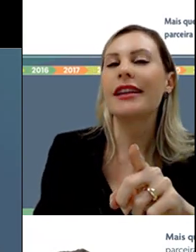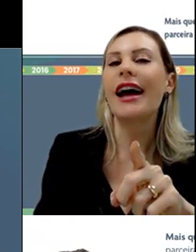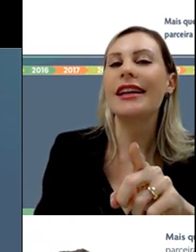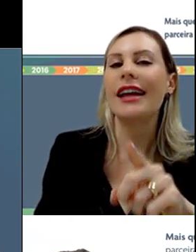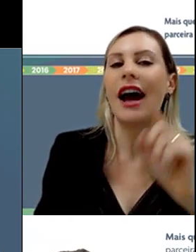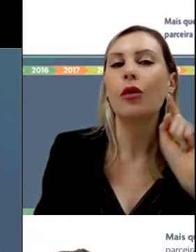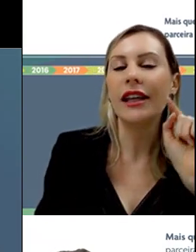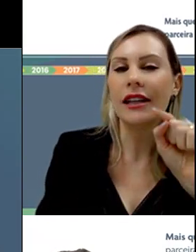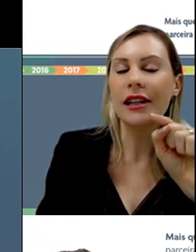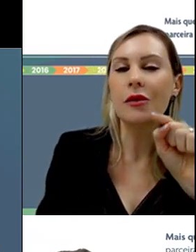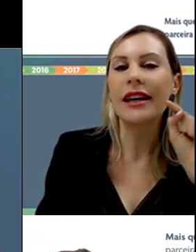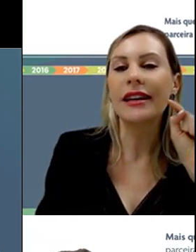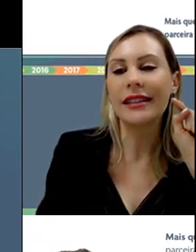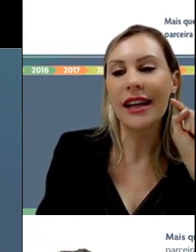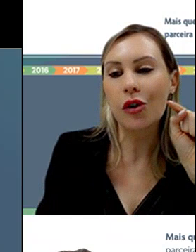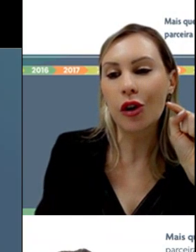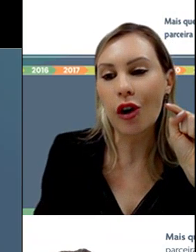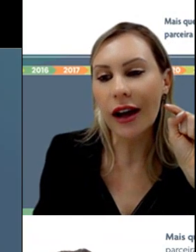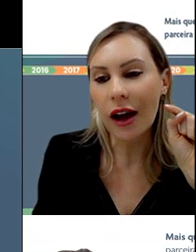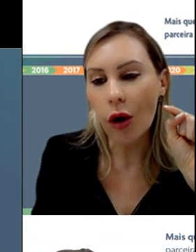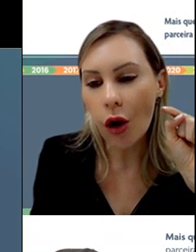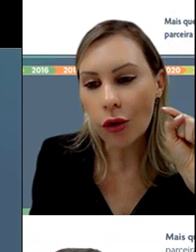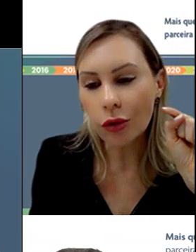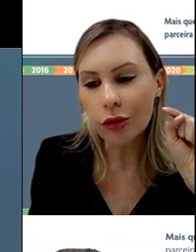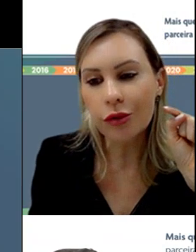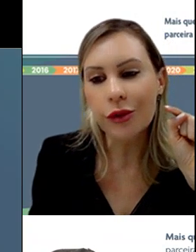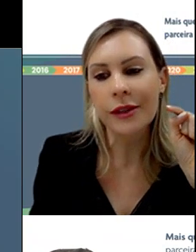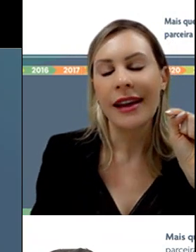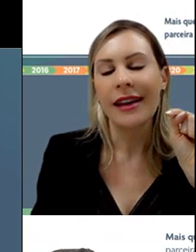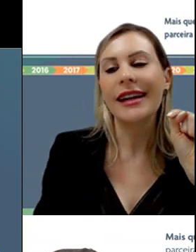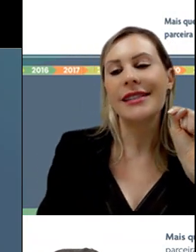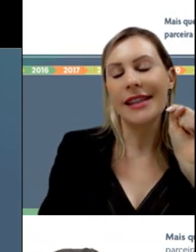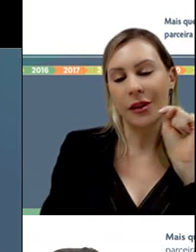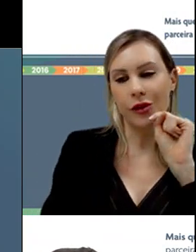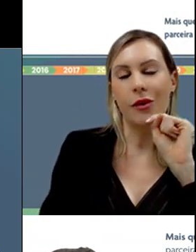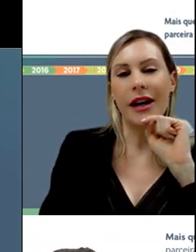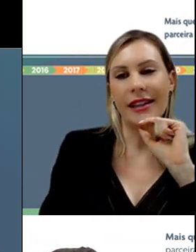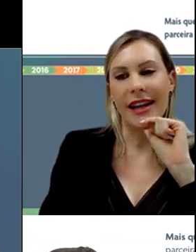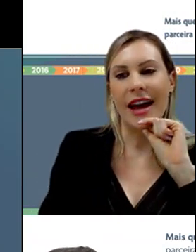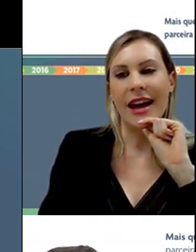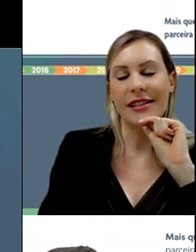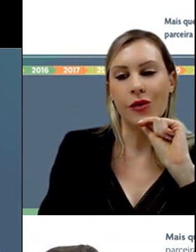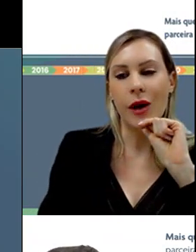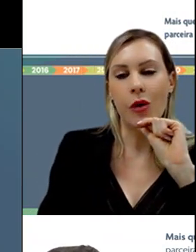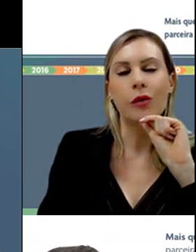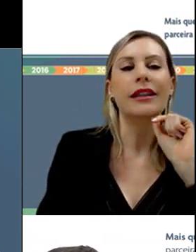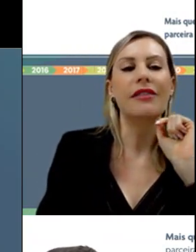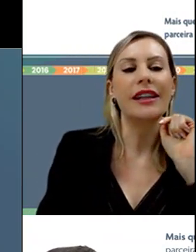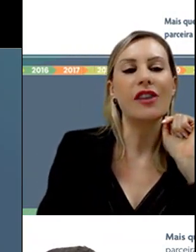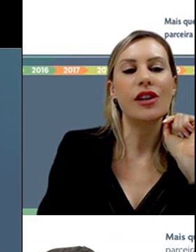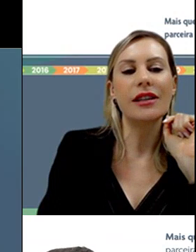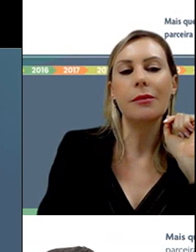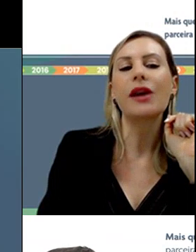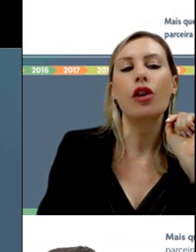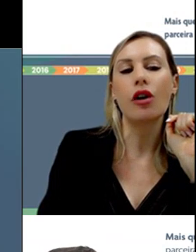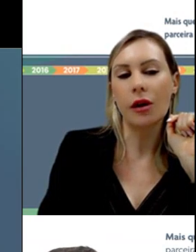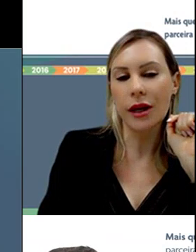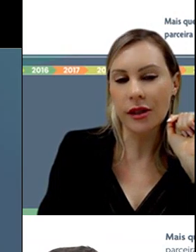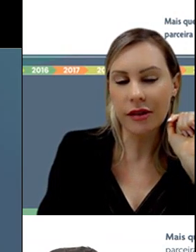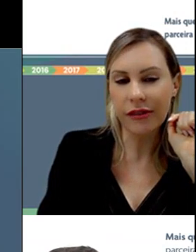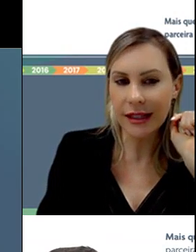outro detalhe, a União entra e coloca outros R$ 340 na sua conta. Na verdade, ela